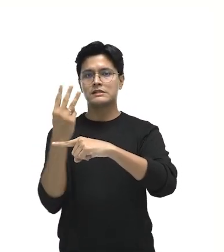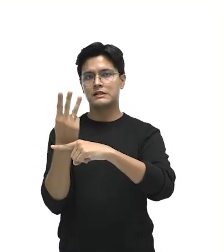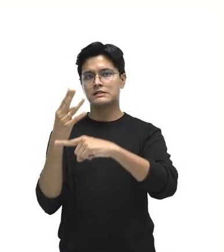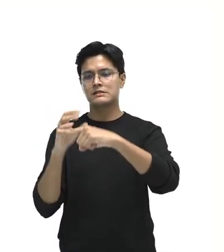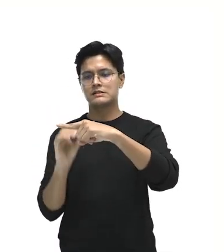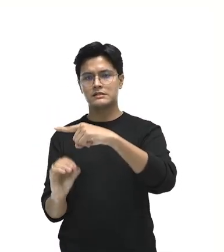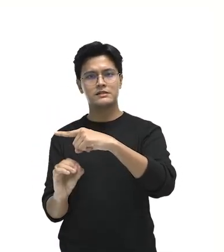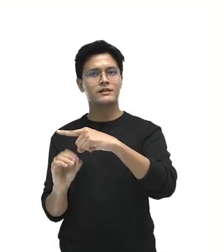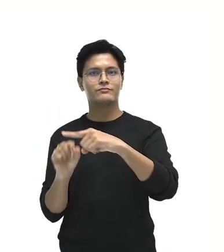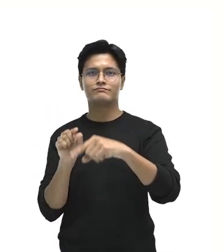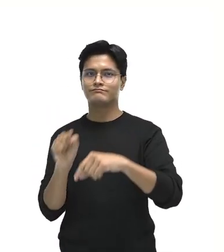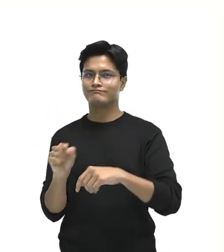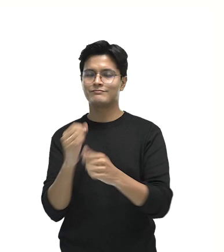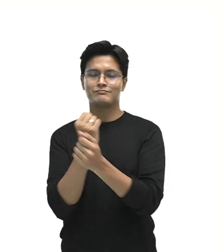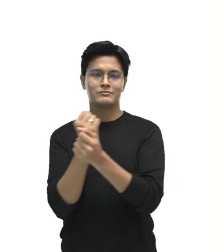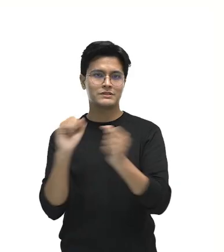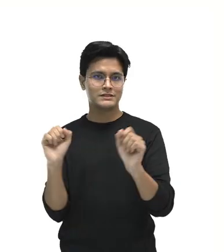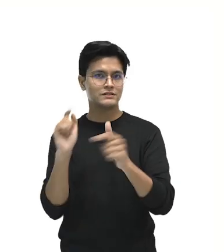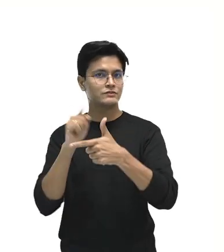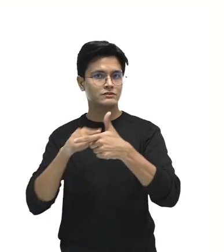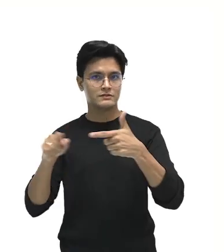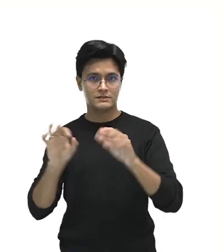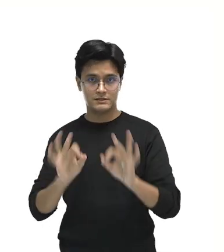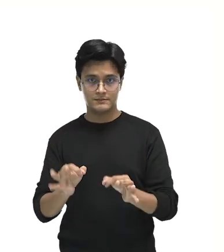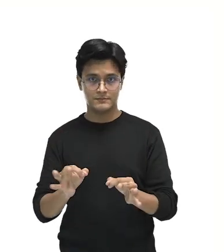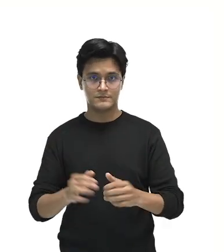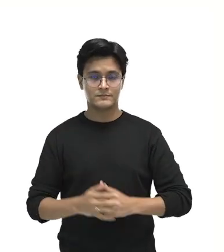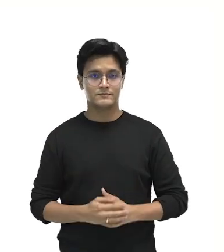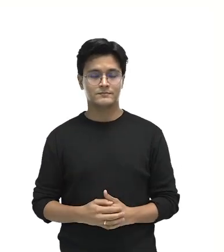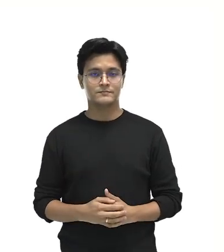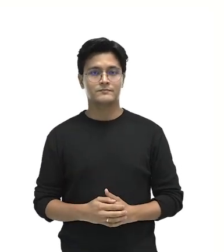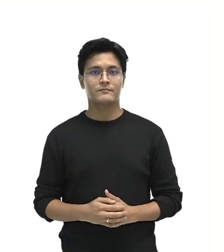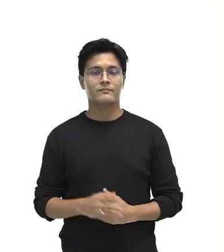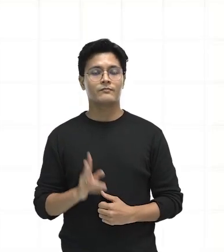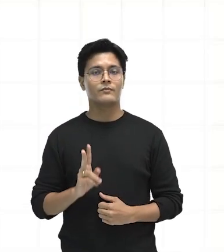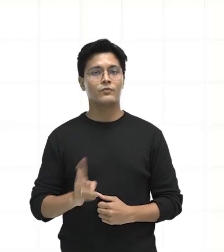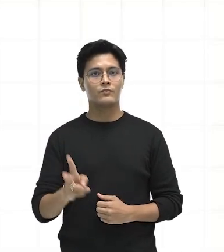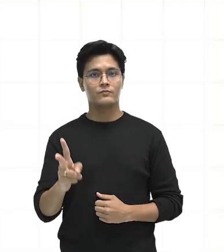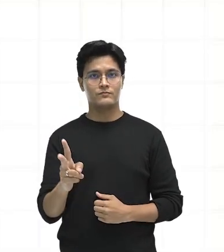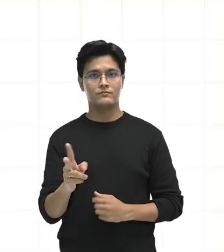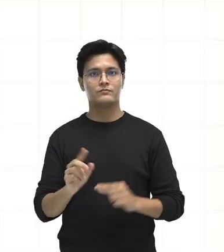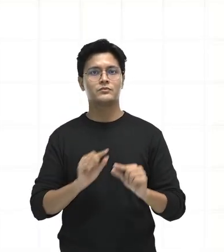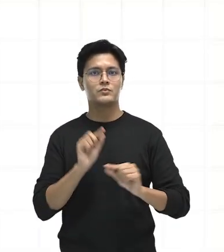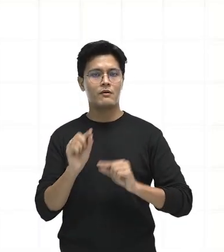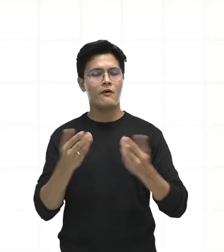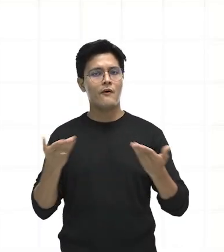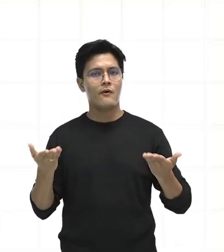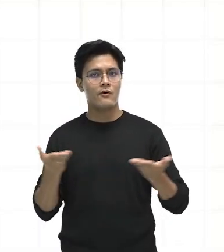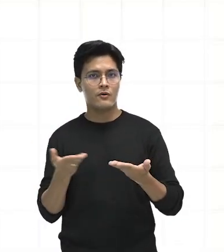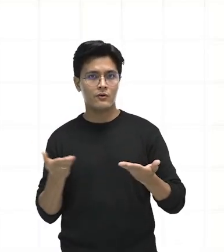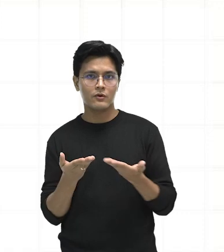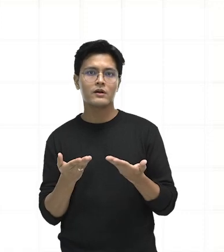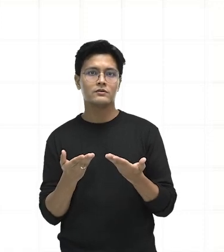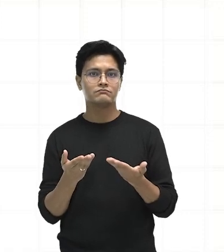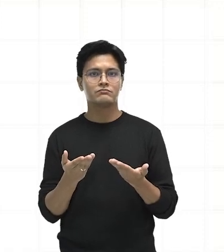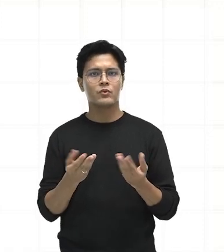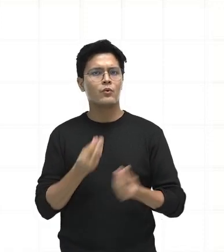não é possível, ela não existe. Tá certo? Bom, vamos seguindo agora com algumas situações do dia a